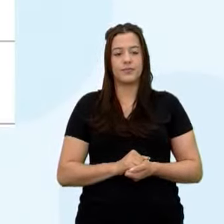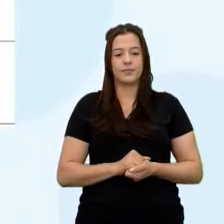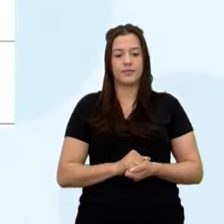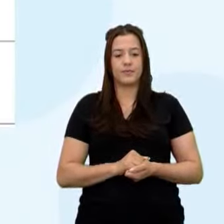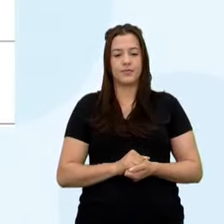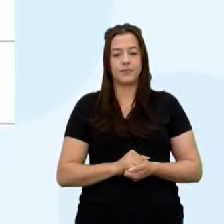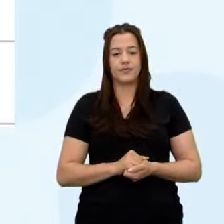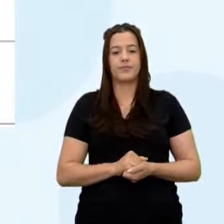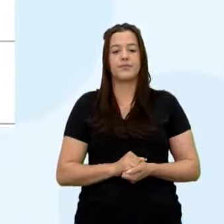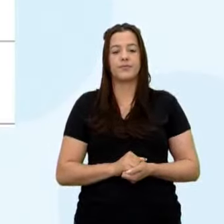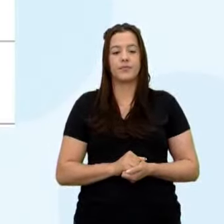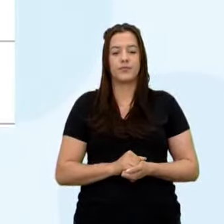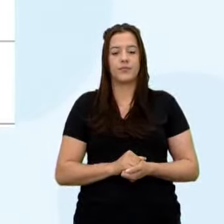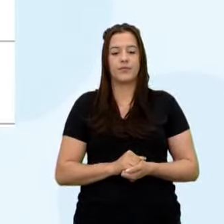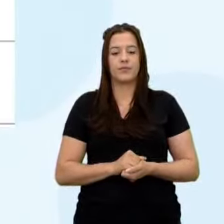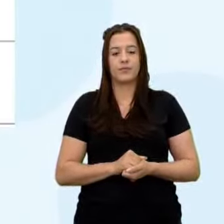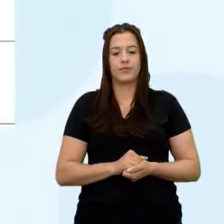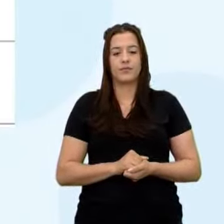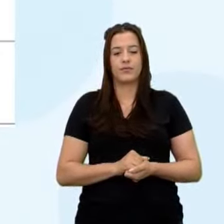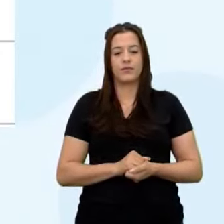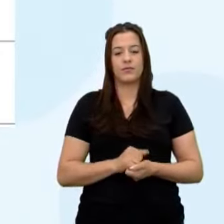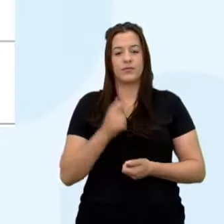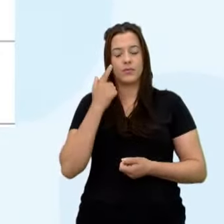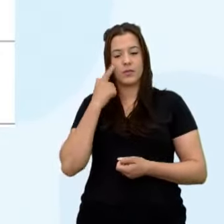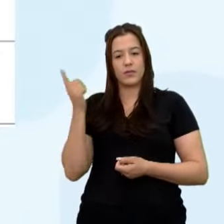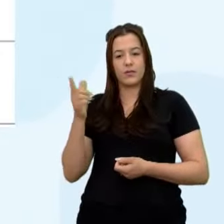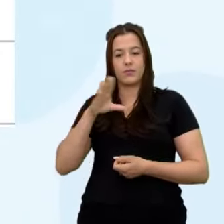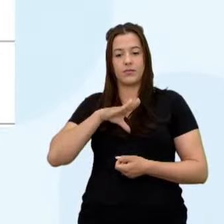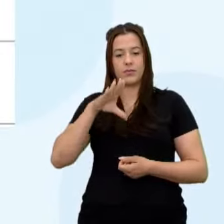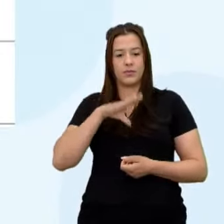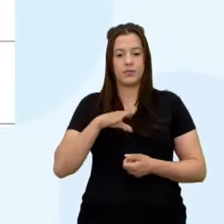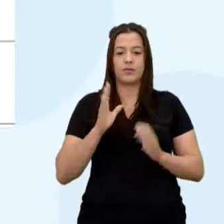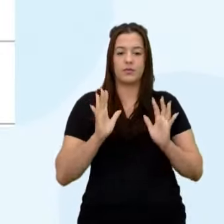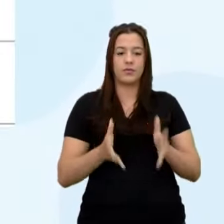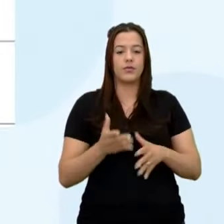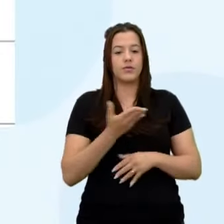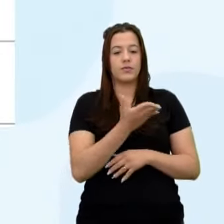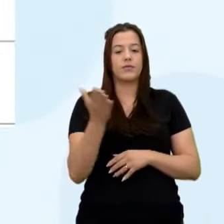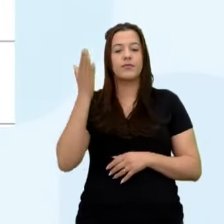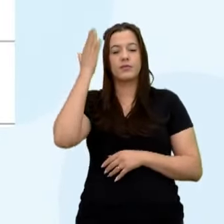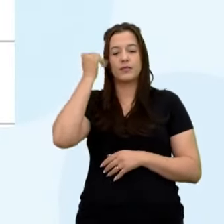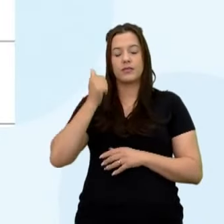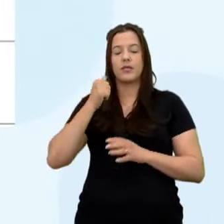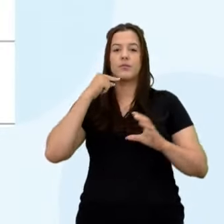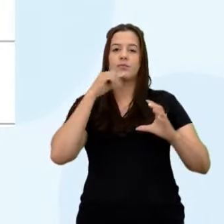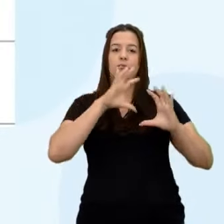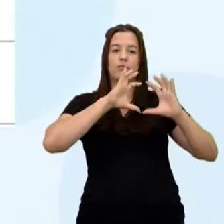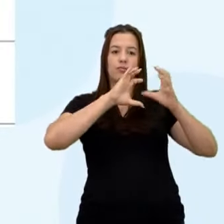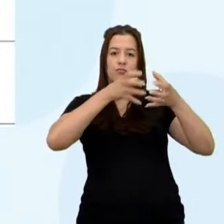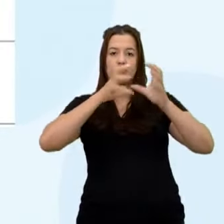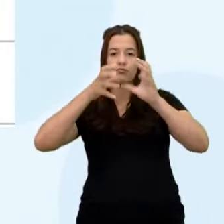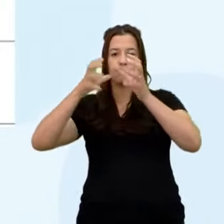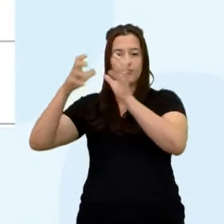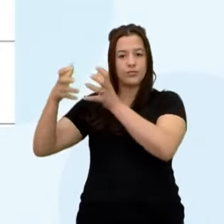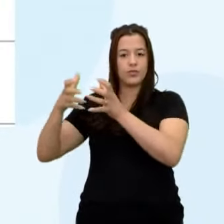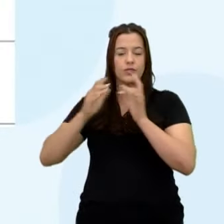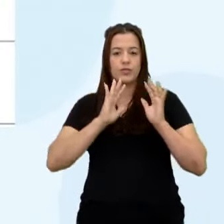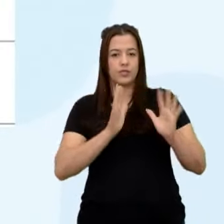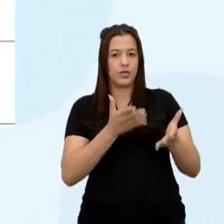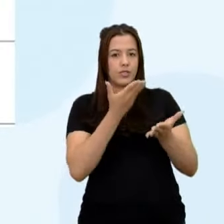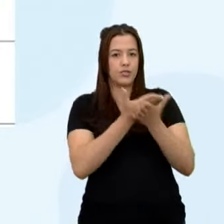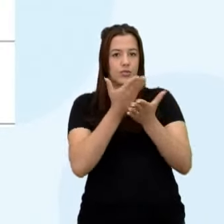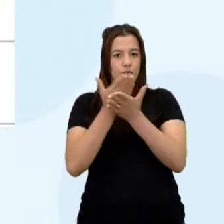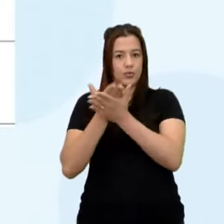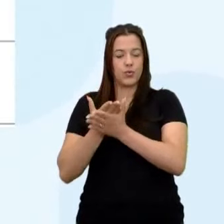of them in special? Tá lá em português já, Ed, se você quiser ler. O que você sabe sobre os planetas? Você já estudou algum em